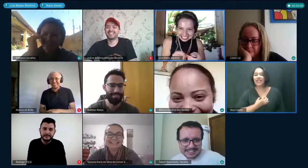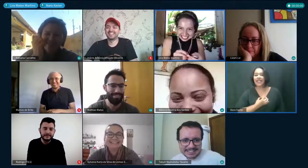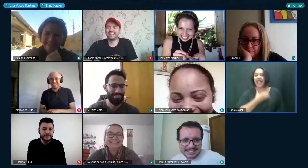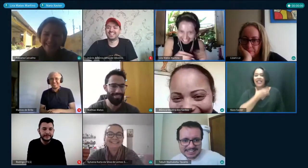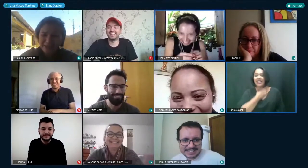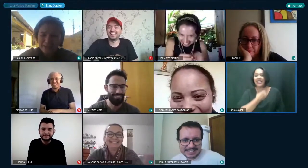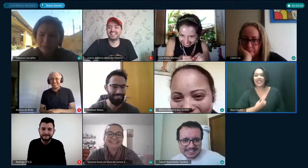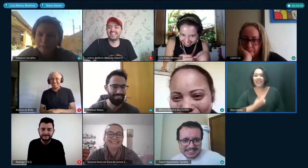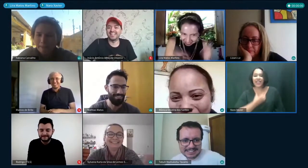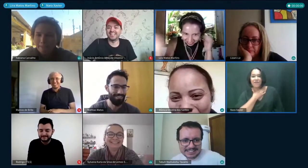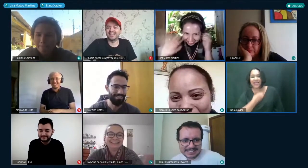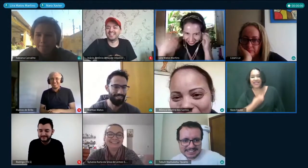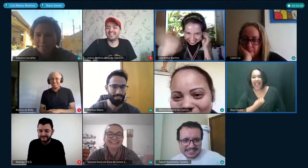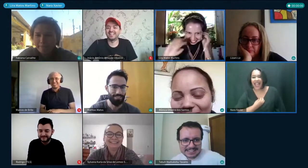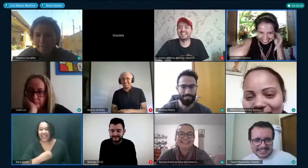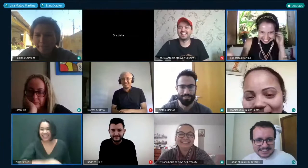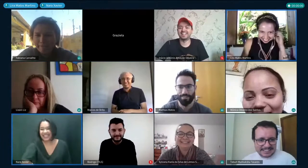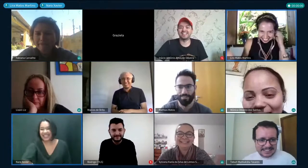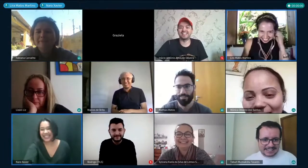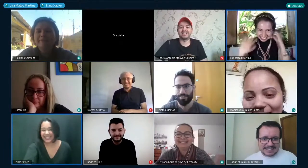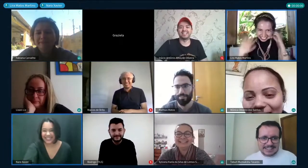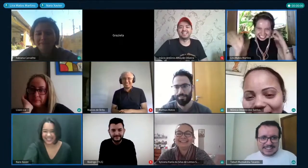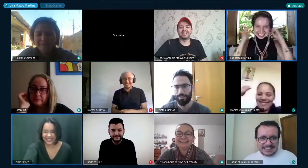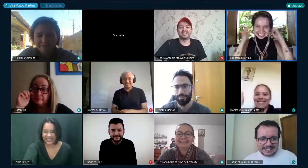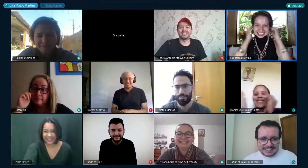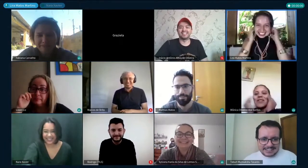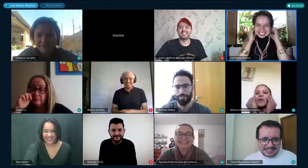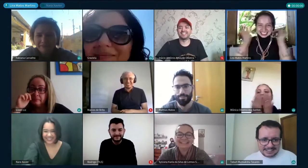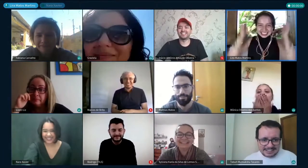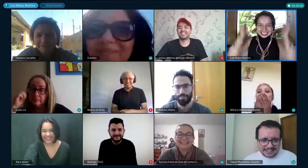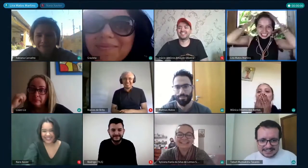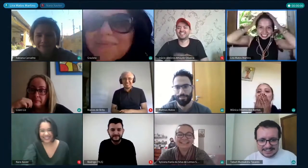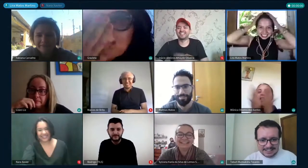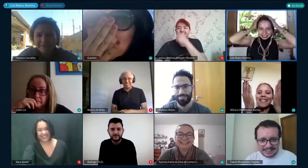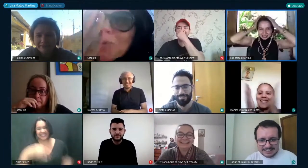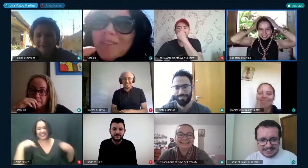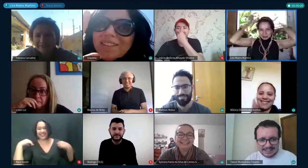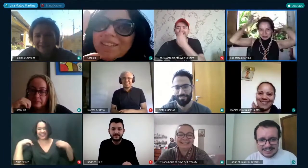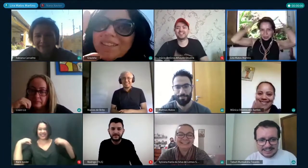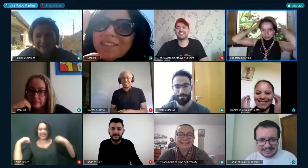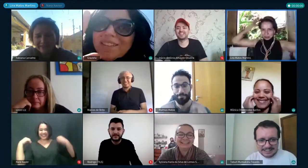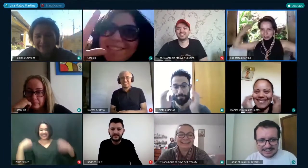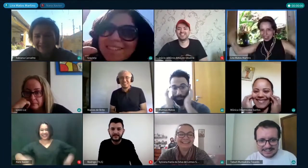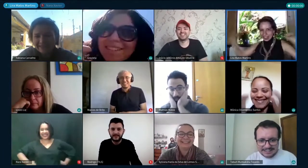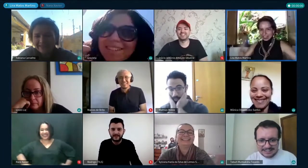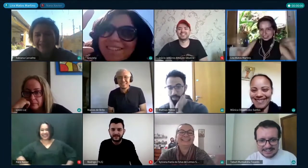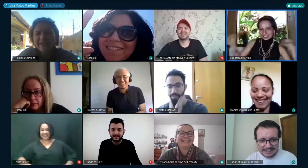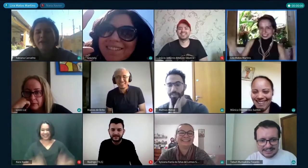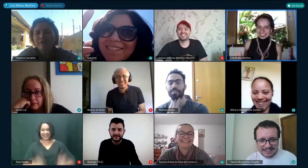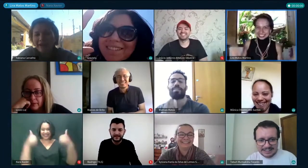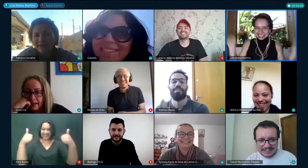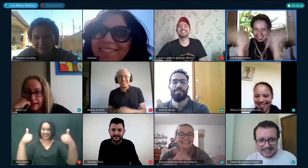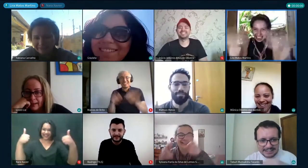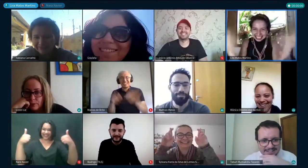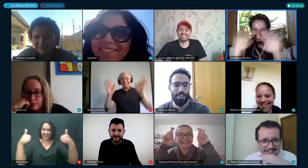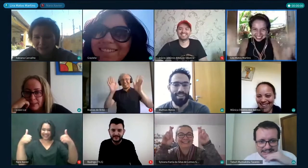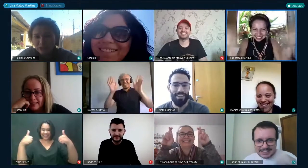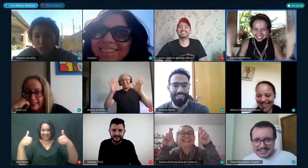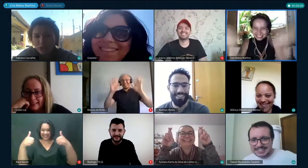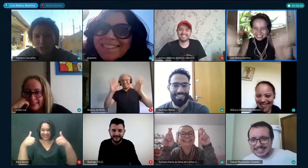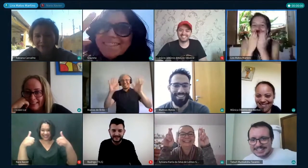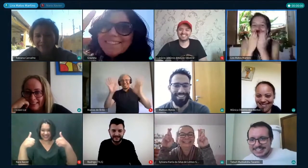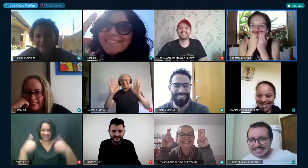Vai ganhar medalha, Lira. Vai ganhar Mônica, medalha. Mônica, Matiz. E aí, vai dar pódio ou não vai?